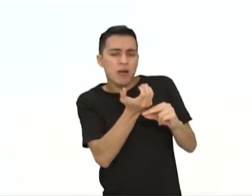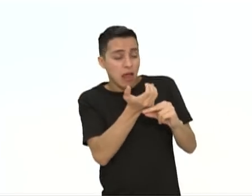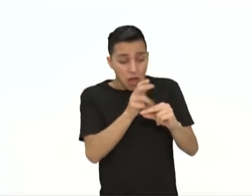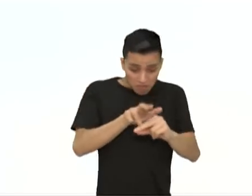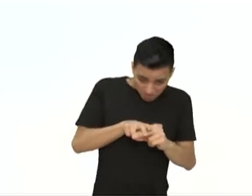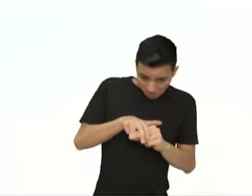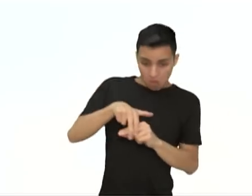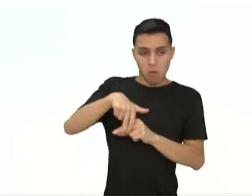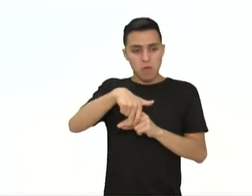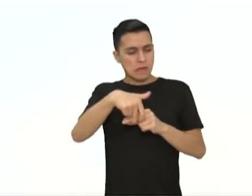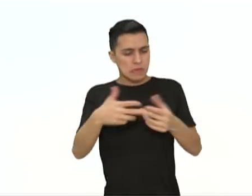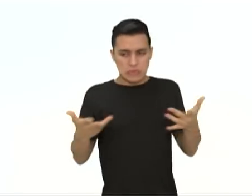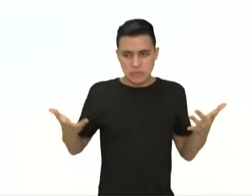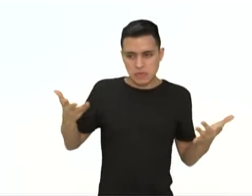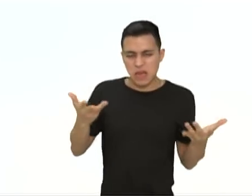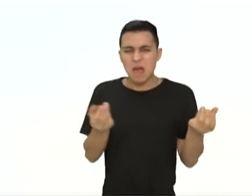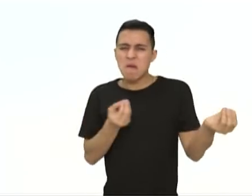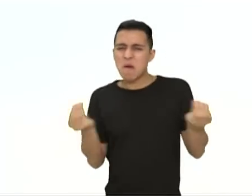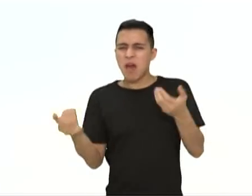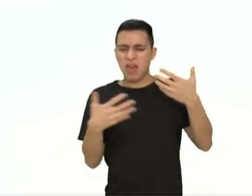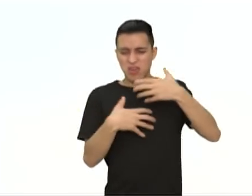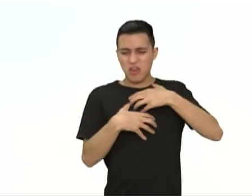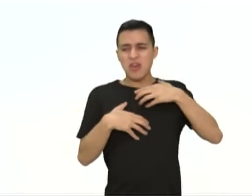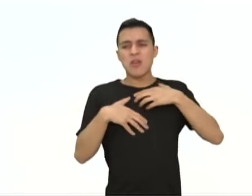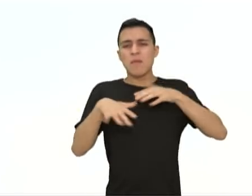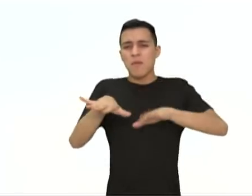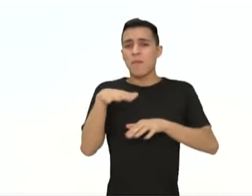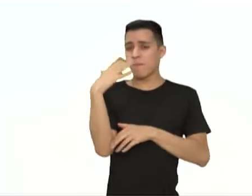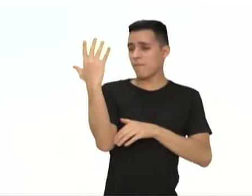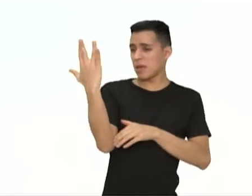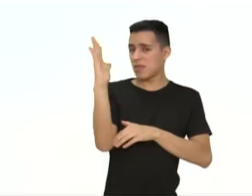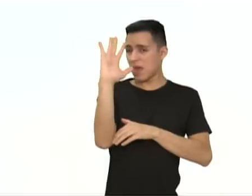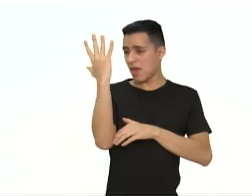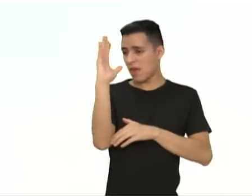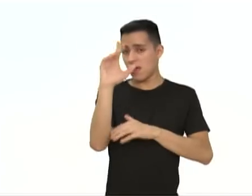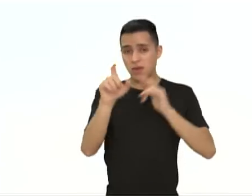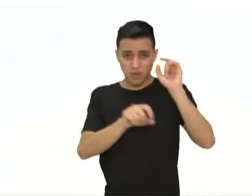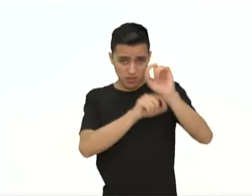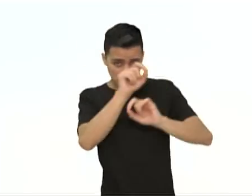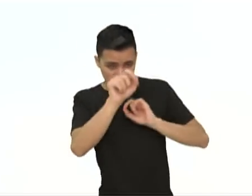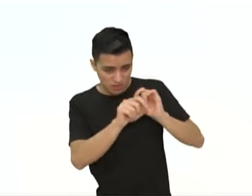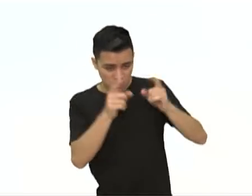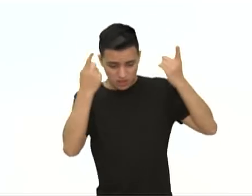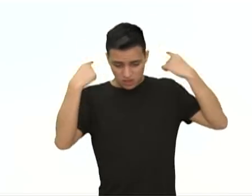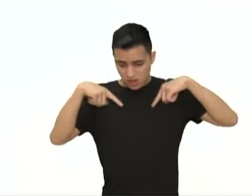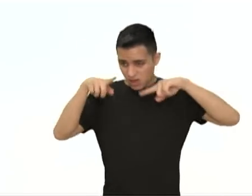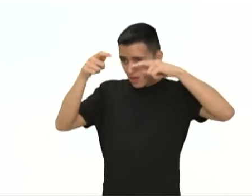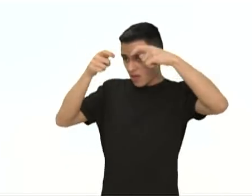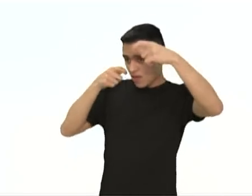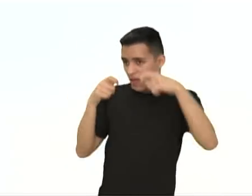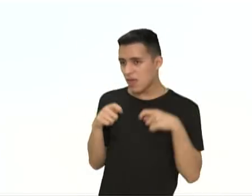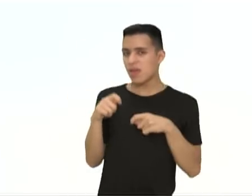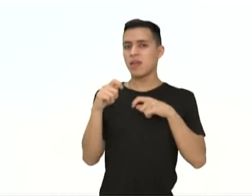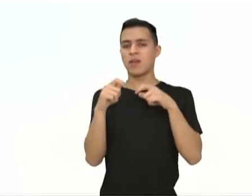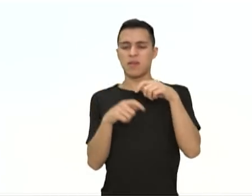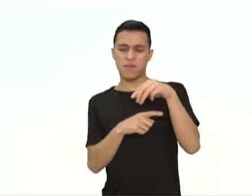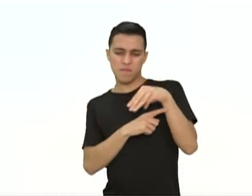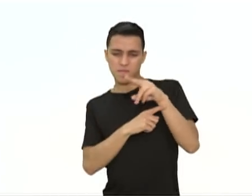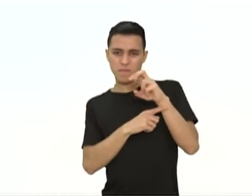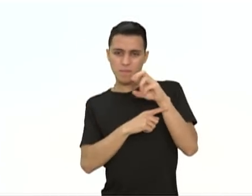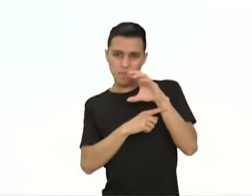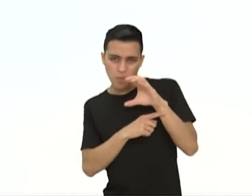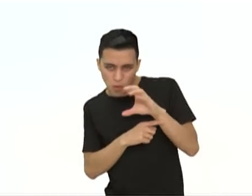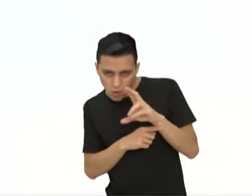levanta. Como o ato de movimentar o braço. As estruturas que executam a ação, como músculos e